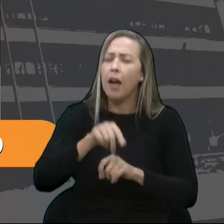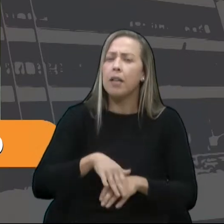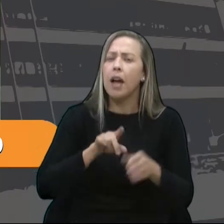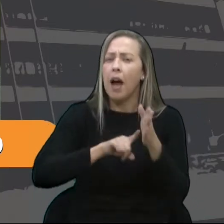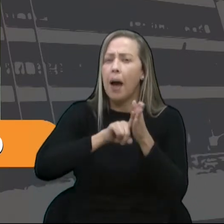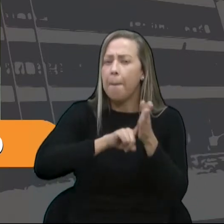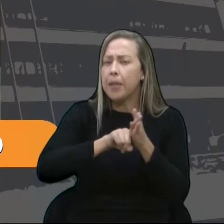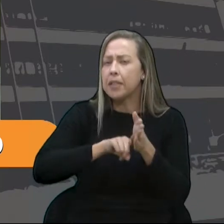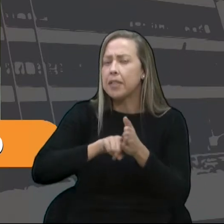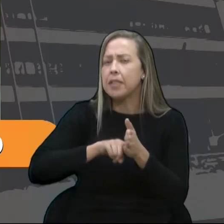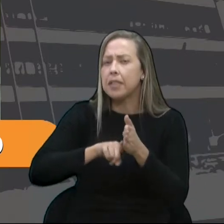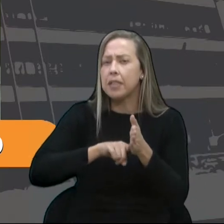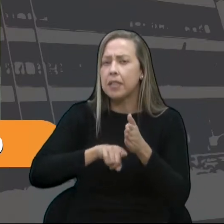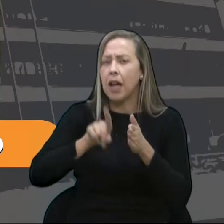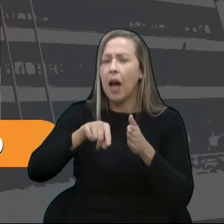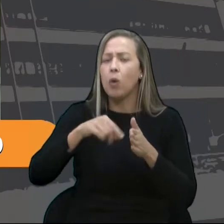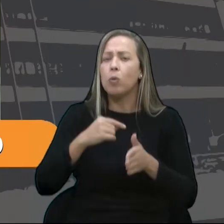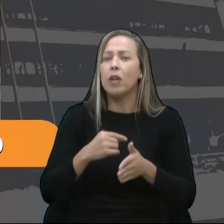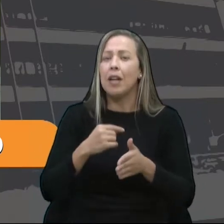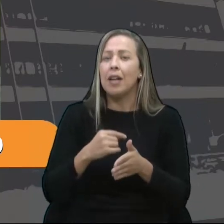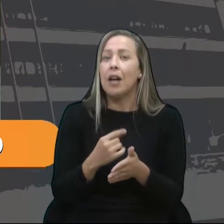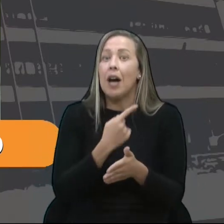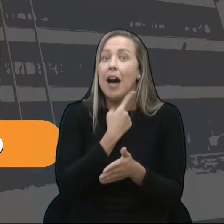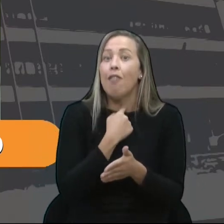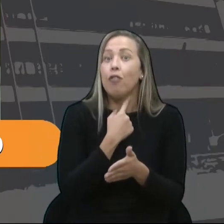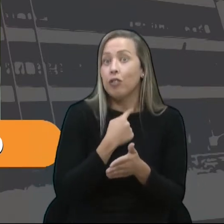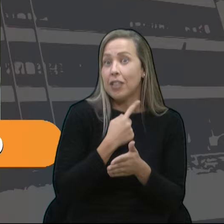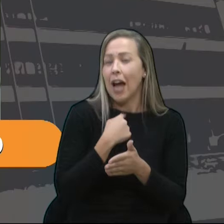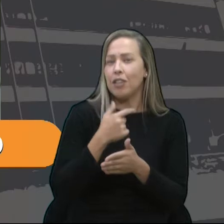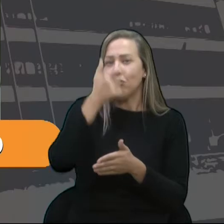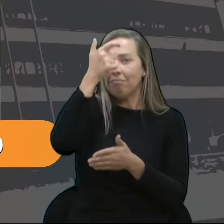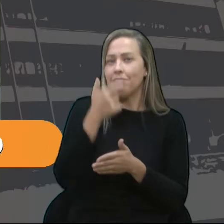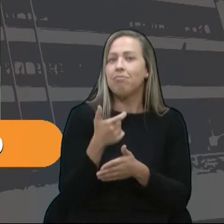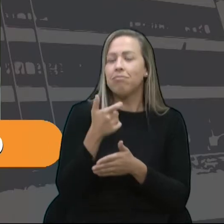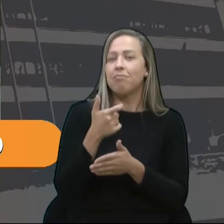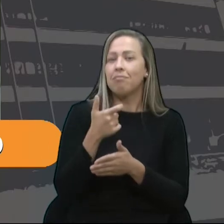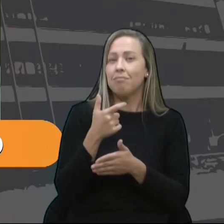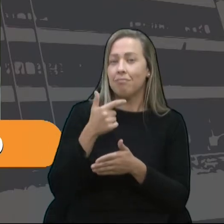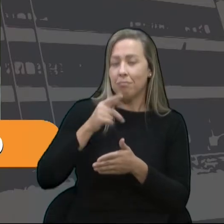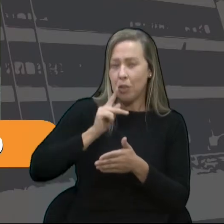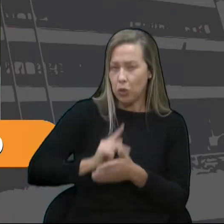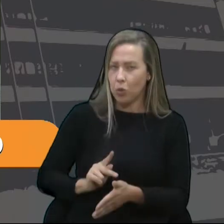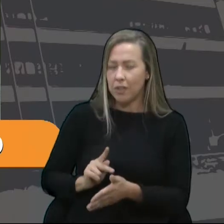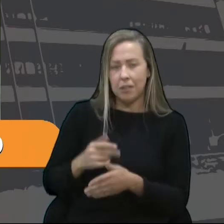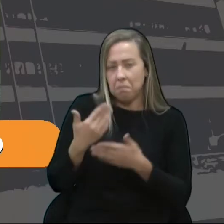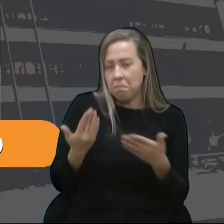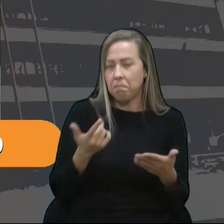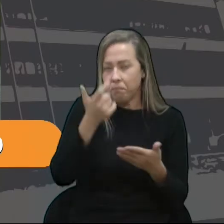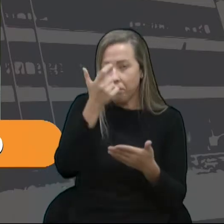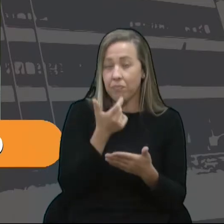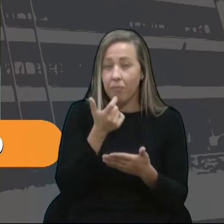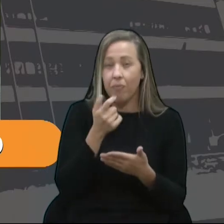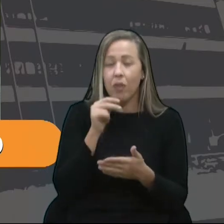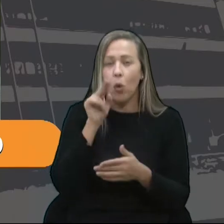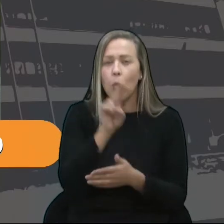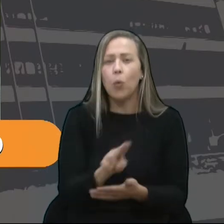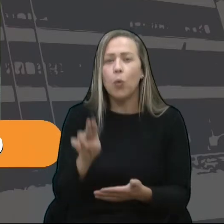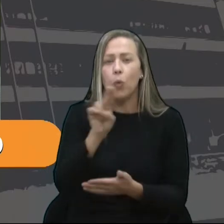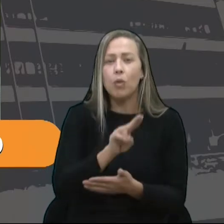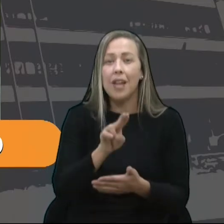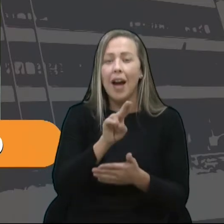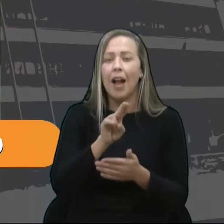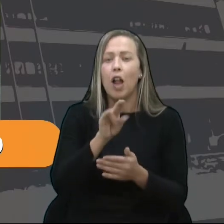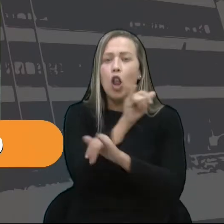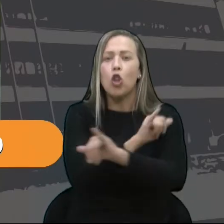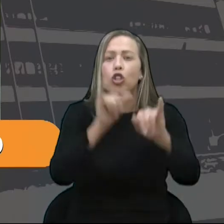pesquisa com relação ao desejo dos leitores e assinantes de veículos